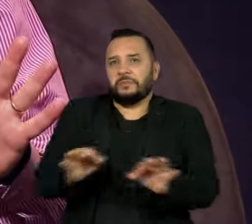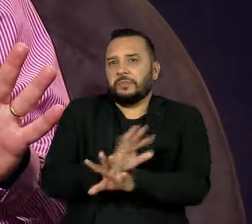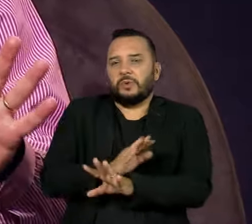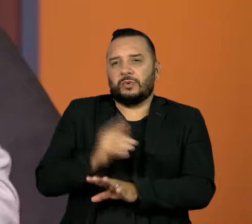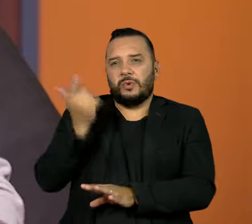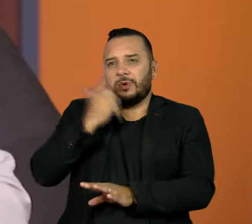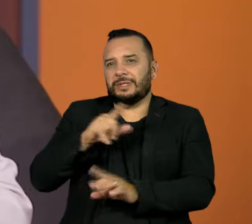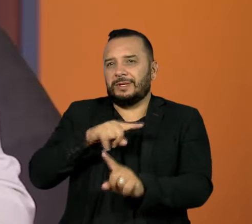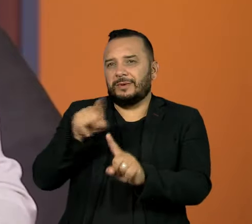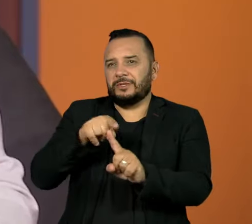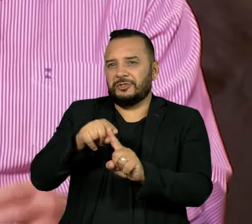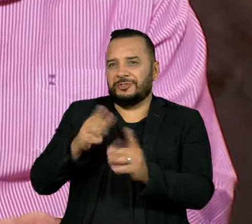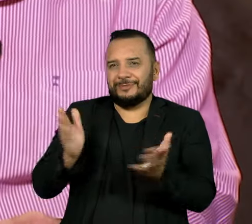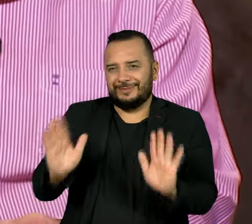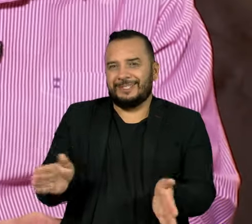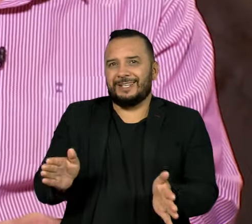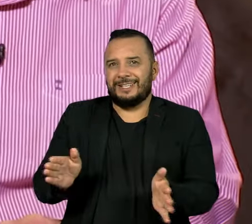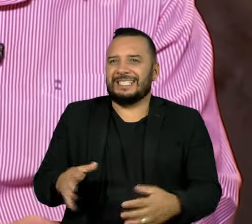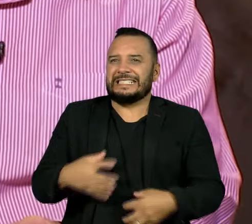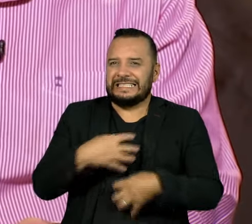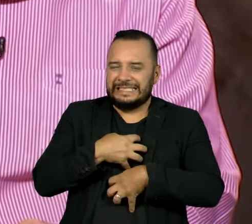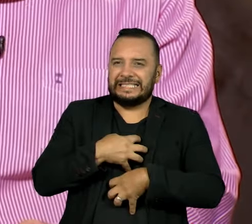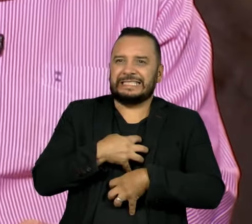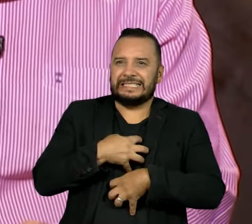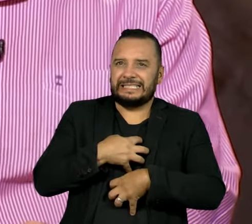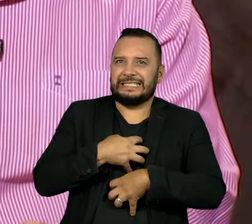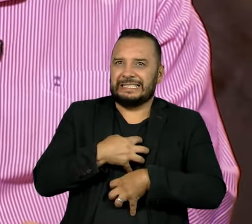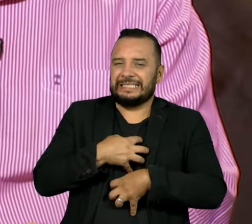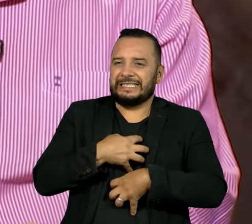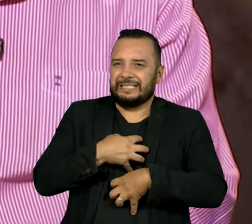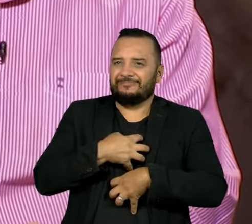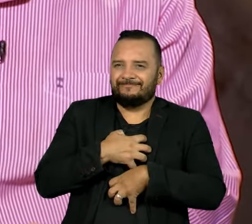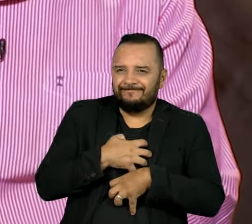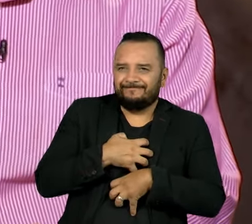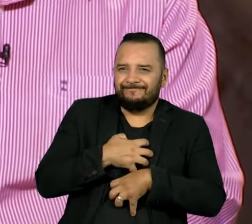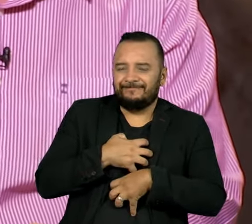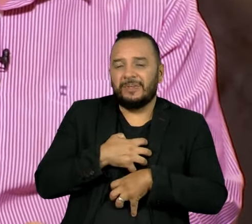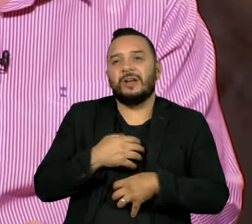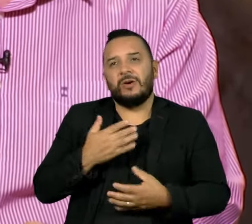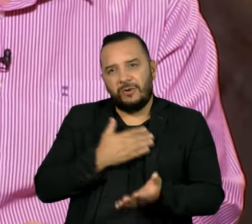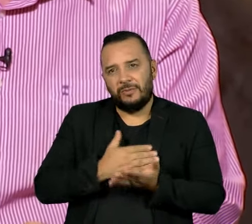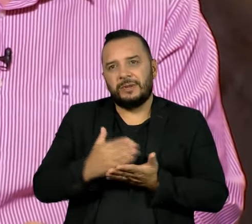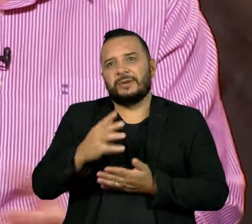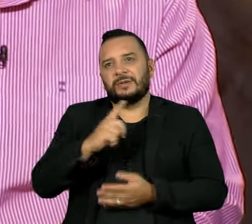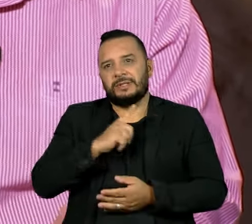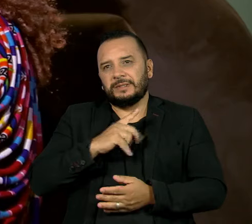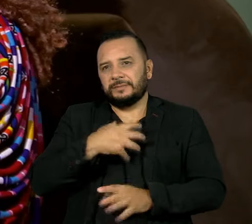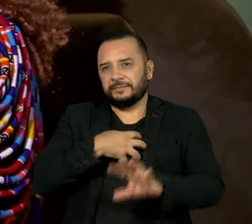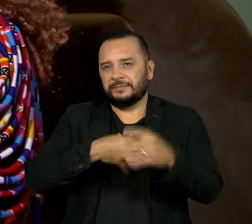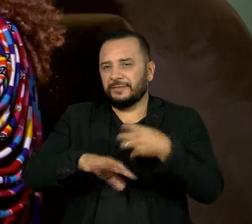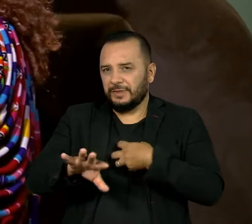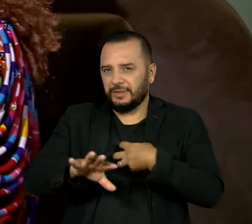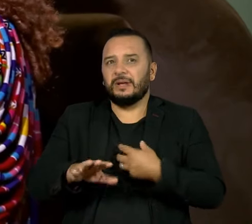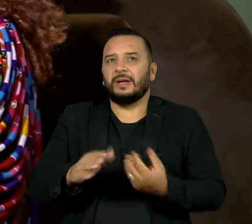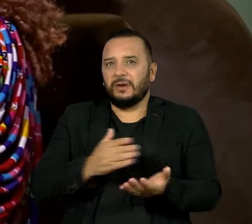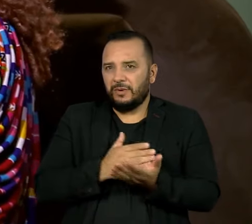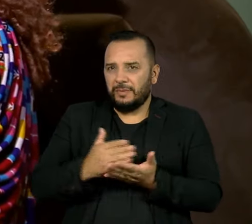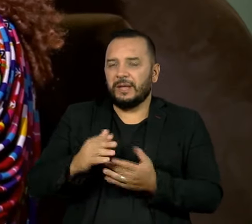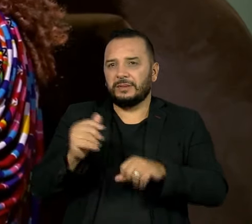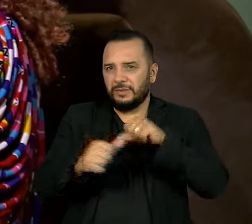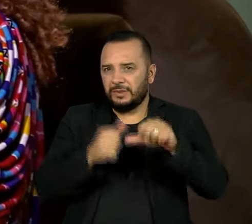meu objetivo. Na hora que ele sentiu essa dor, ele passou a ter a empatia. E é aí que as coisas começam a